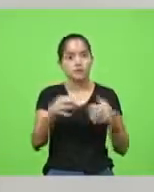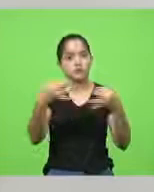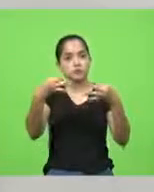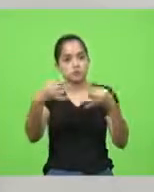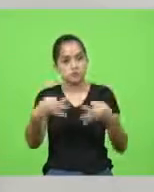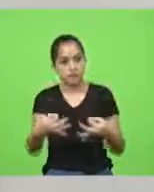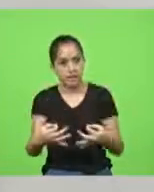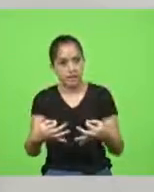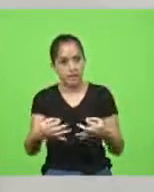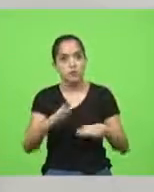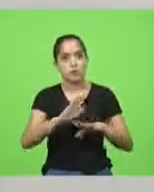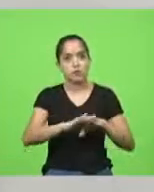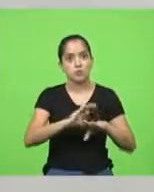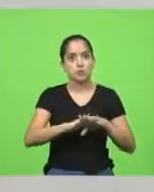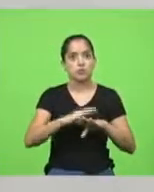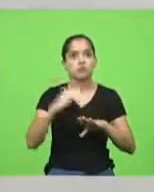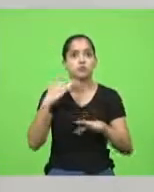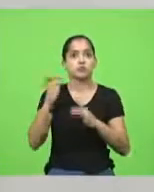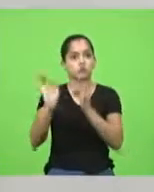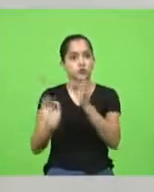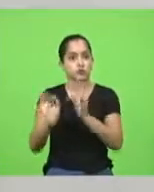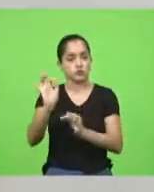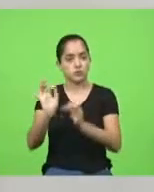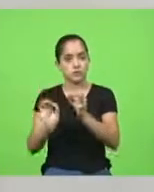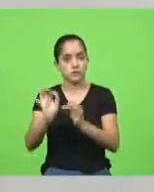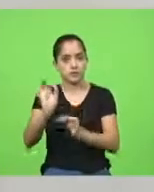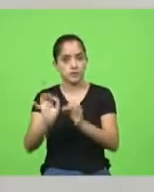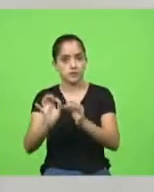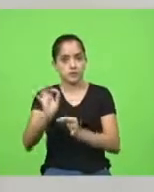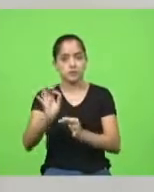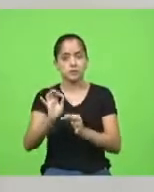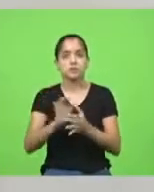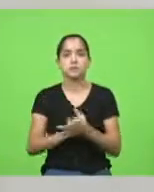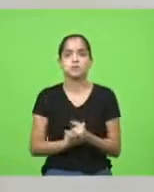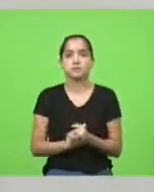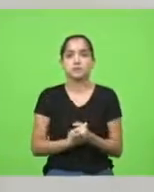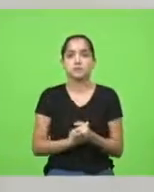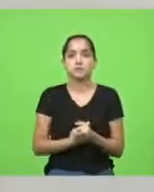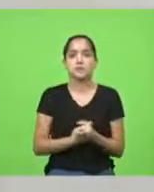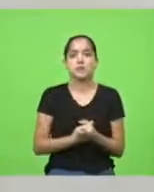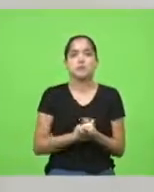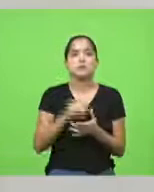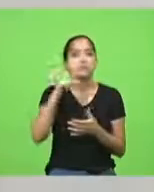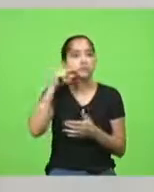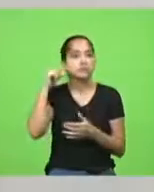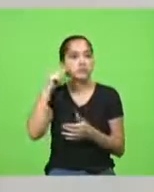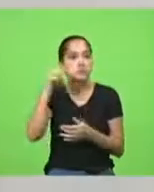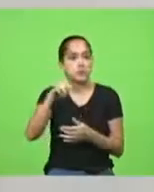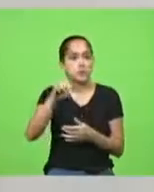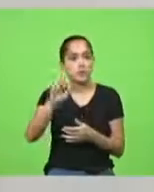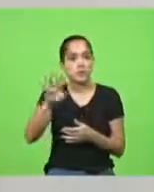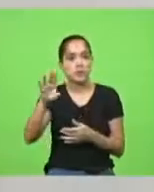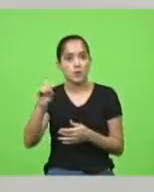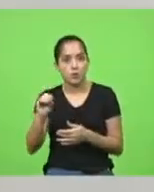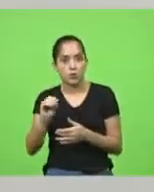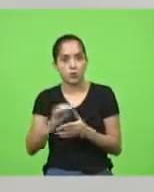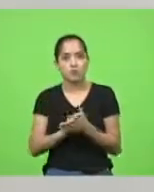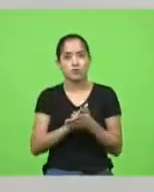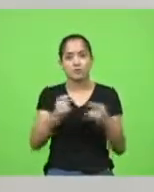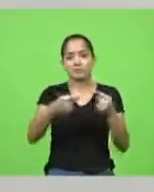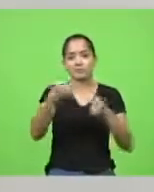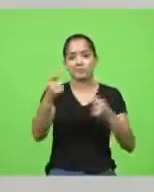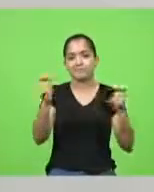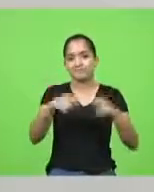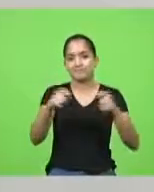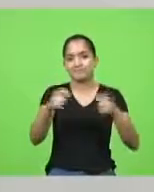por um juiz concursado, juiz Sérgio Moro, julgou de incompetente, que o foro era